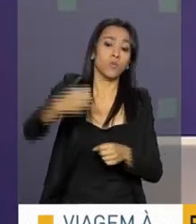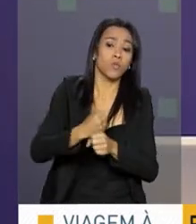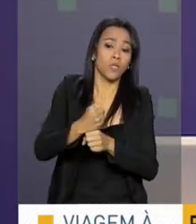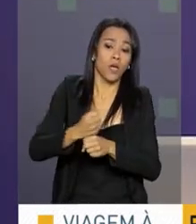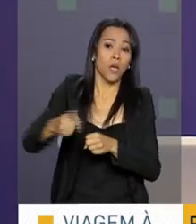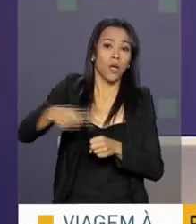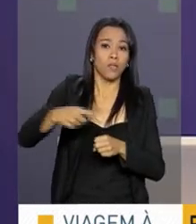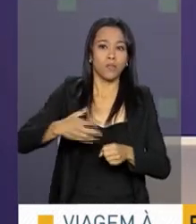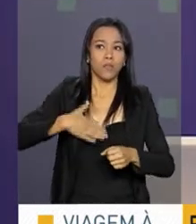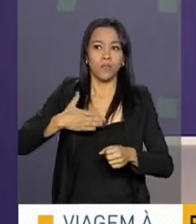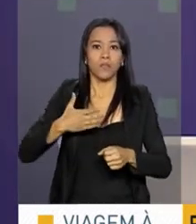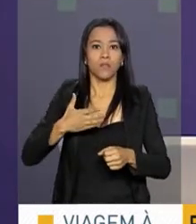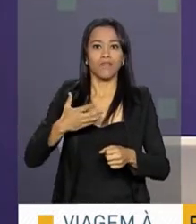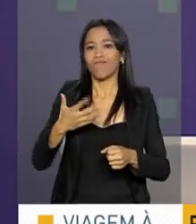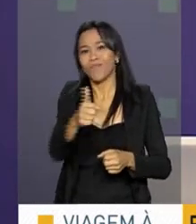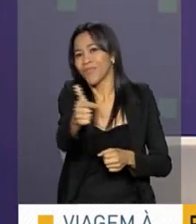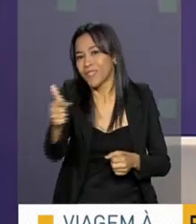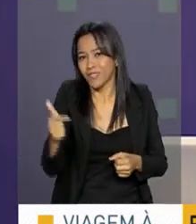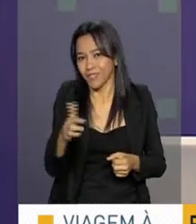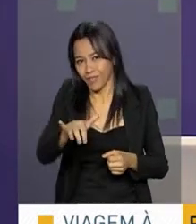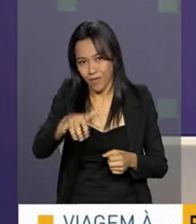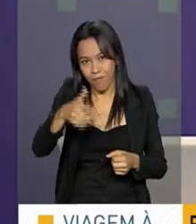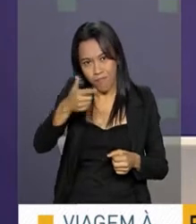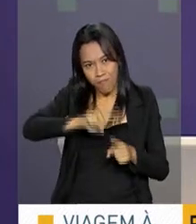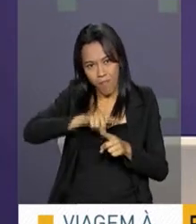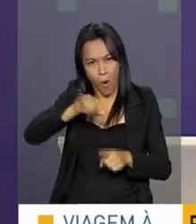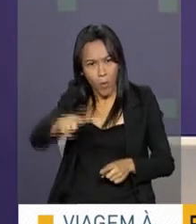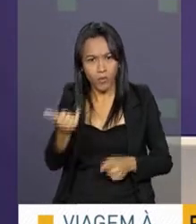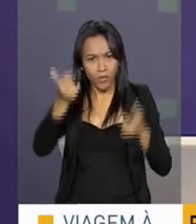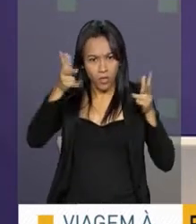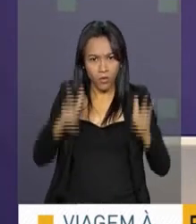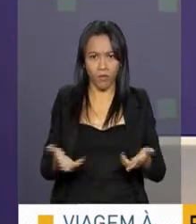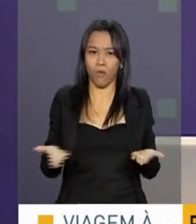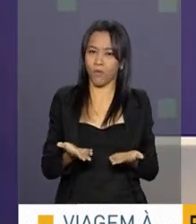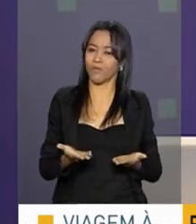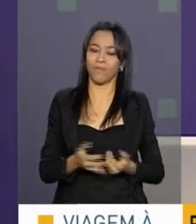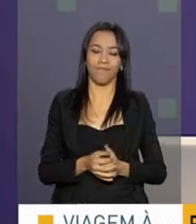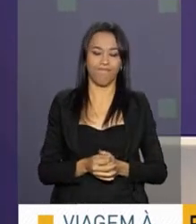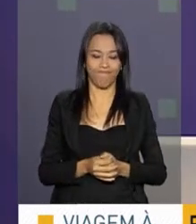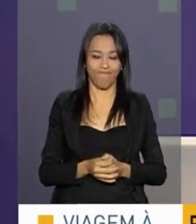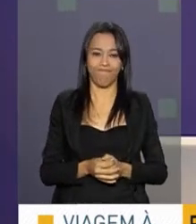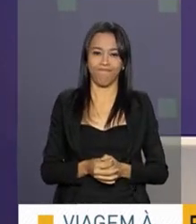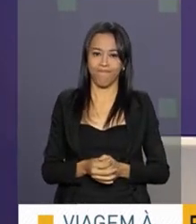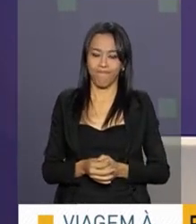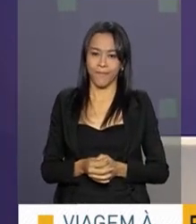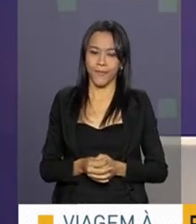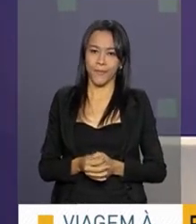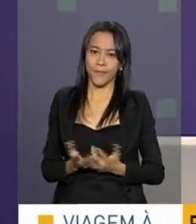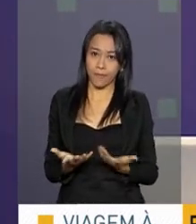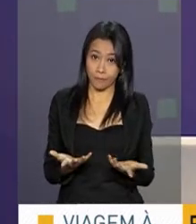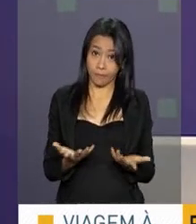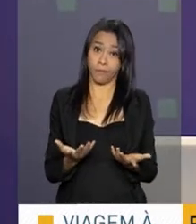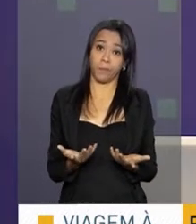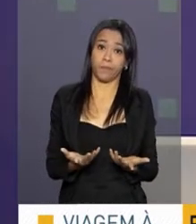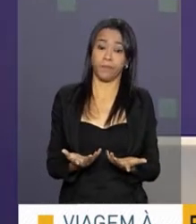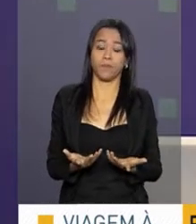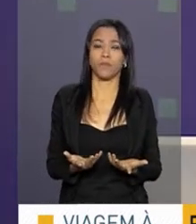momento tão oportuno quanto temos hoje. Para dar